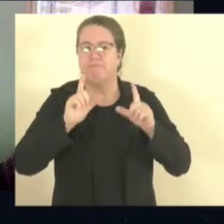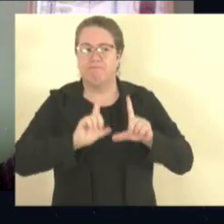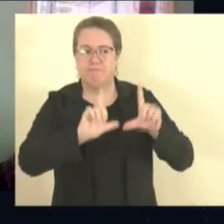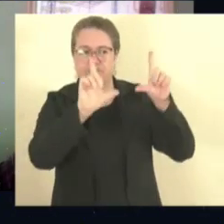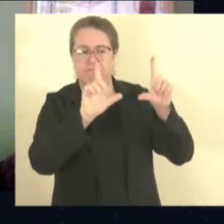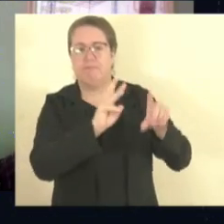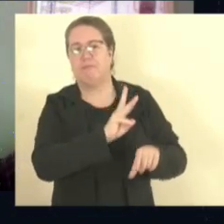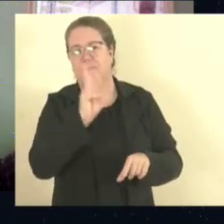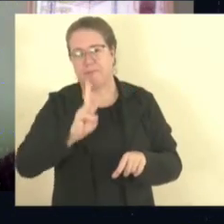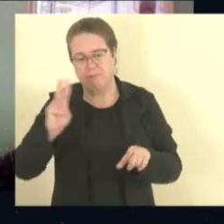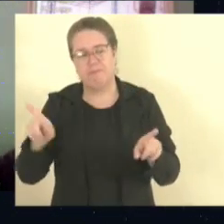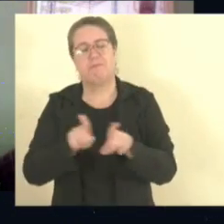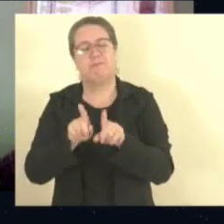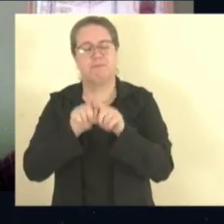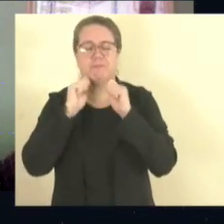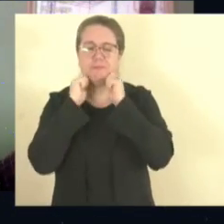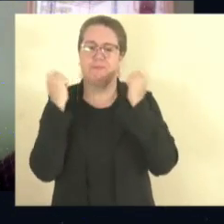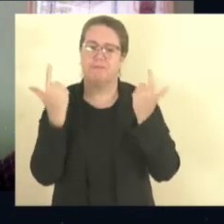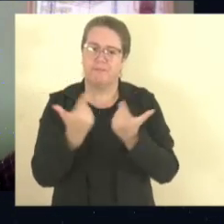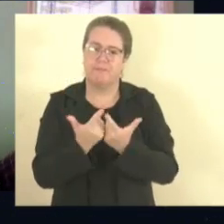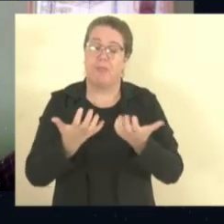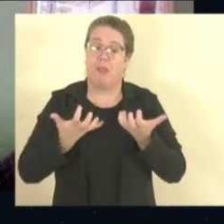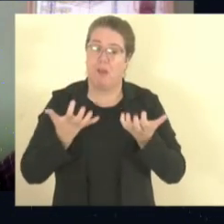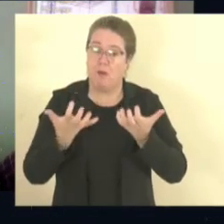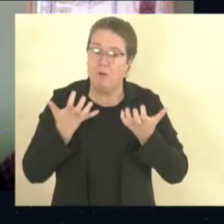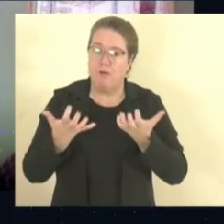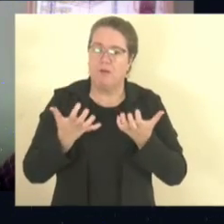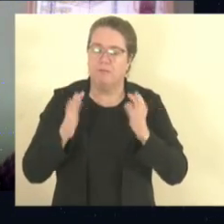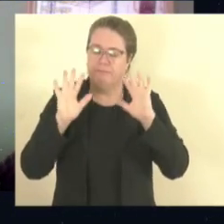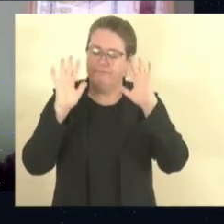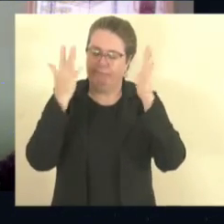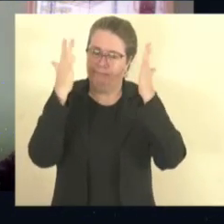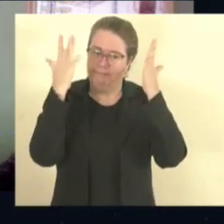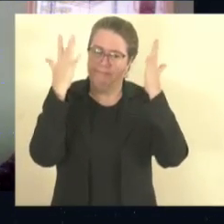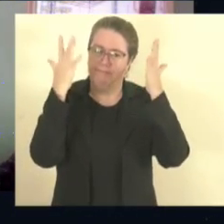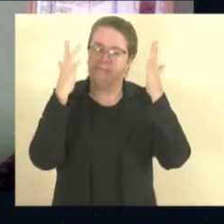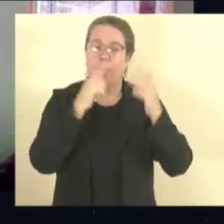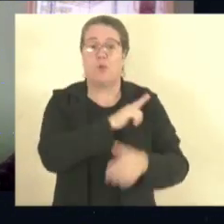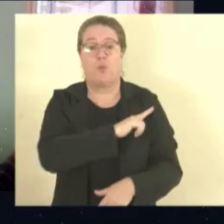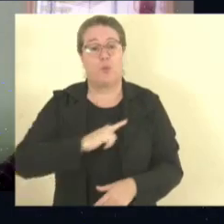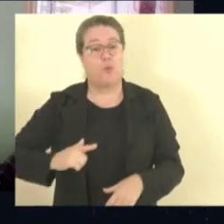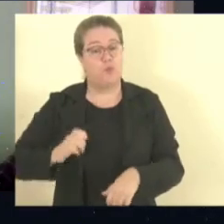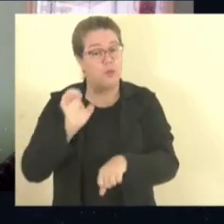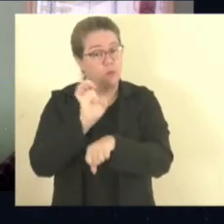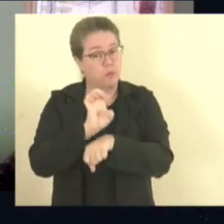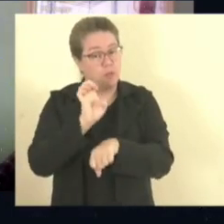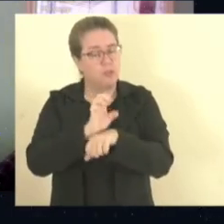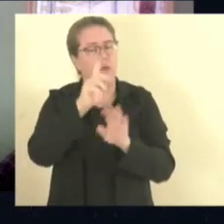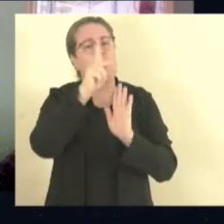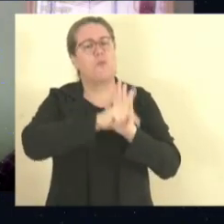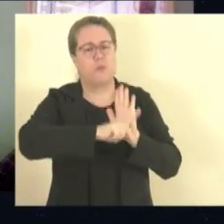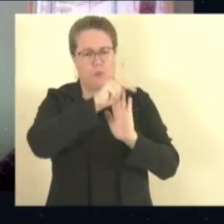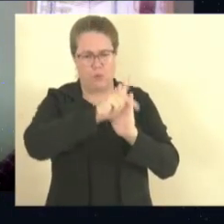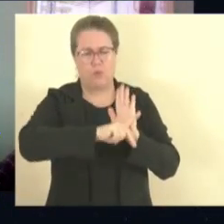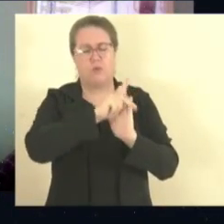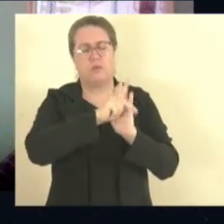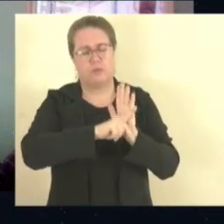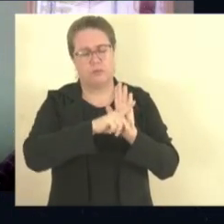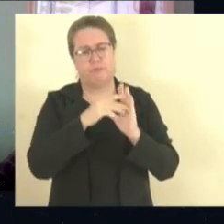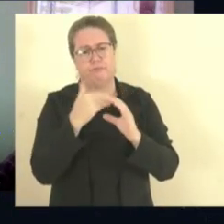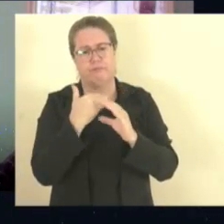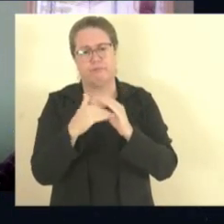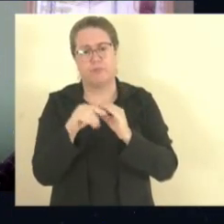Assembleia. Eu quero, em primeiro lugar, parabenizar o governo do Estado pelo projeto que encaminhou a esta